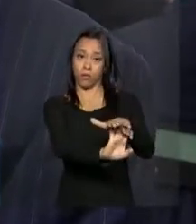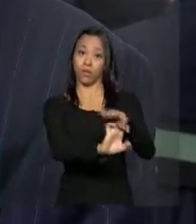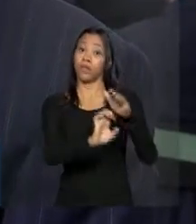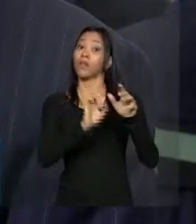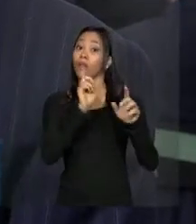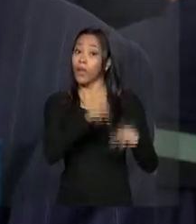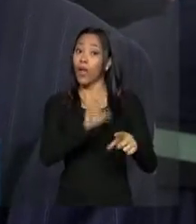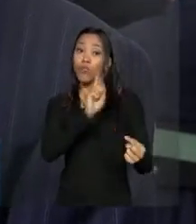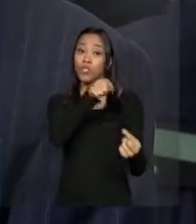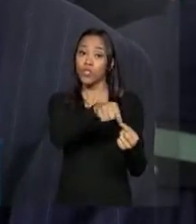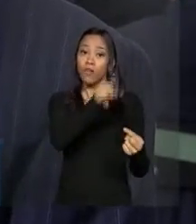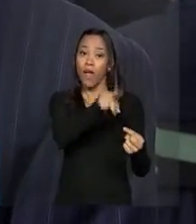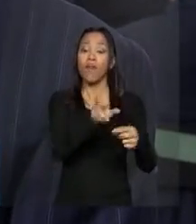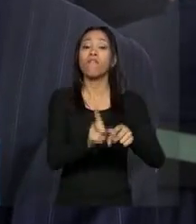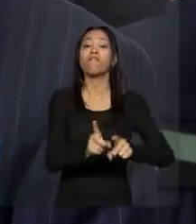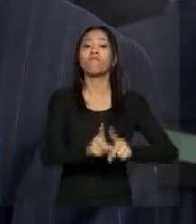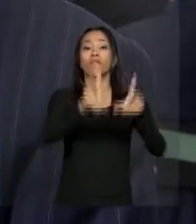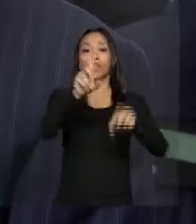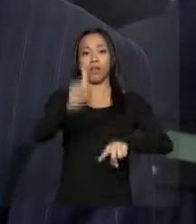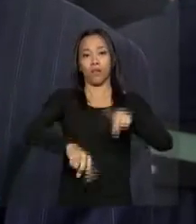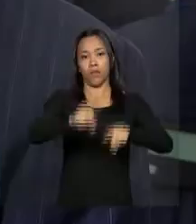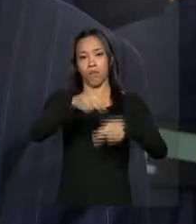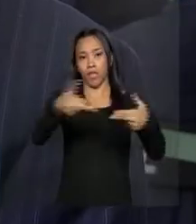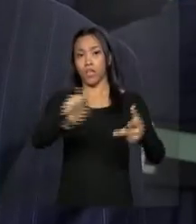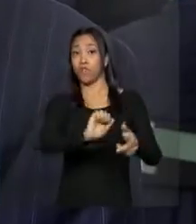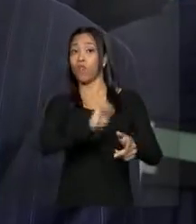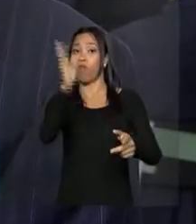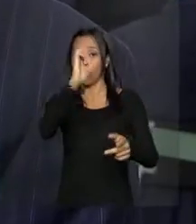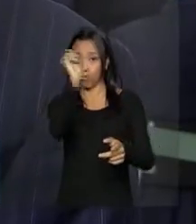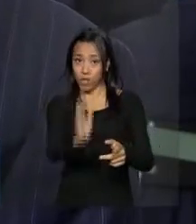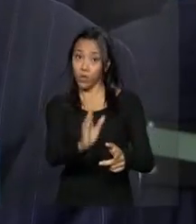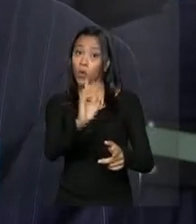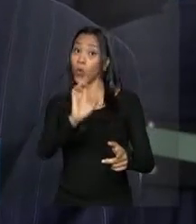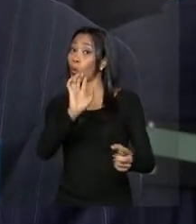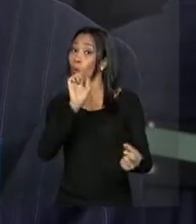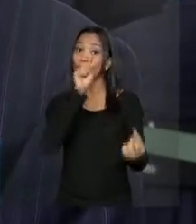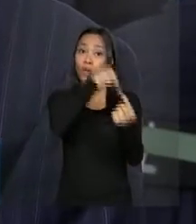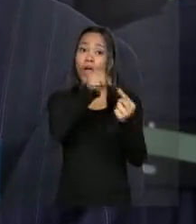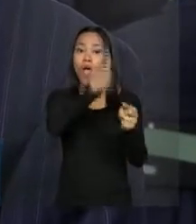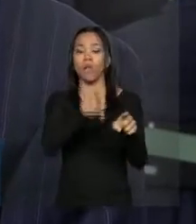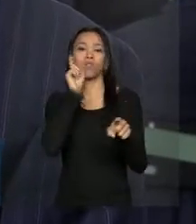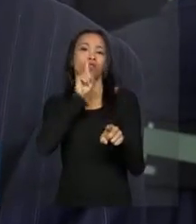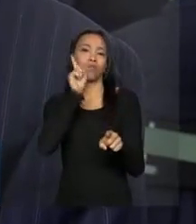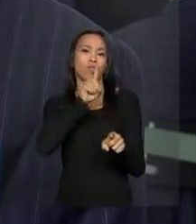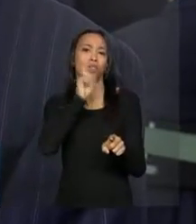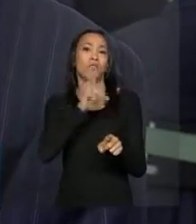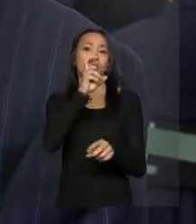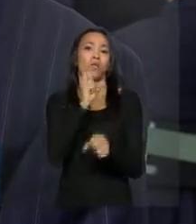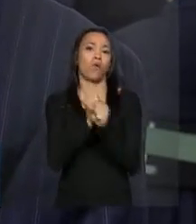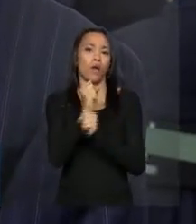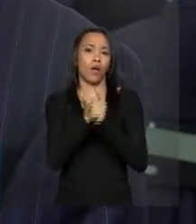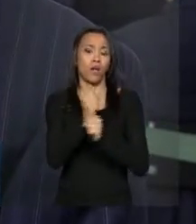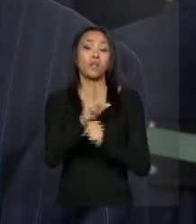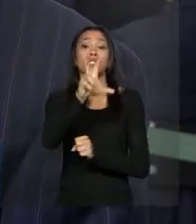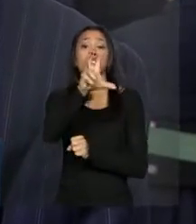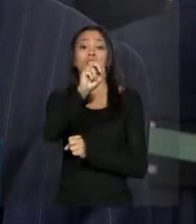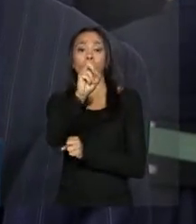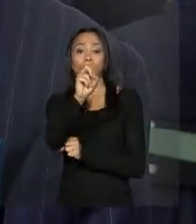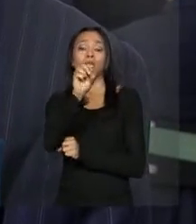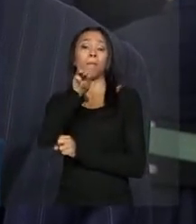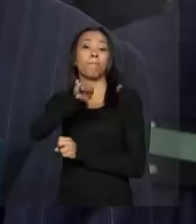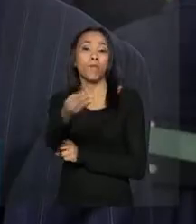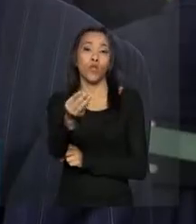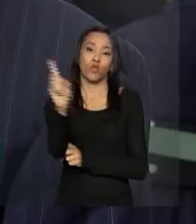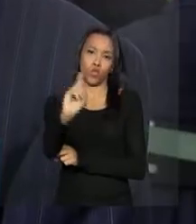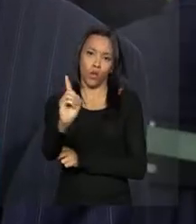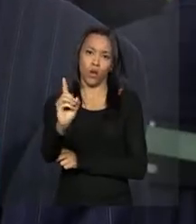para exportação. Nosso maior mercado é os Estados Unidos e em 5 anos nós já exportamos 50 milhões de dólares. E quais os